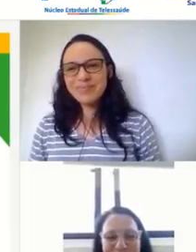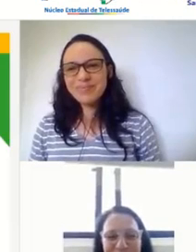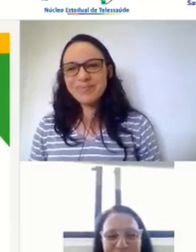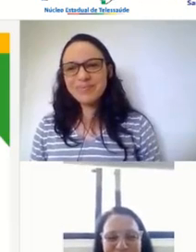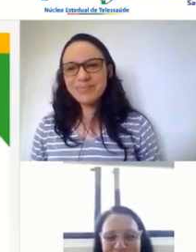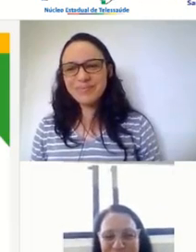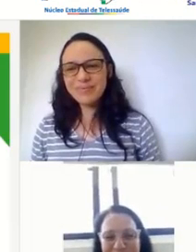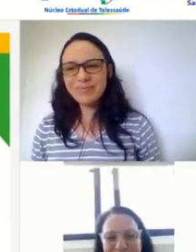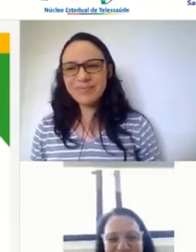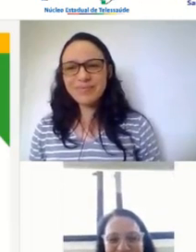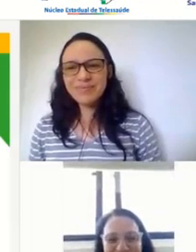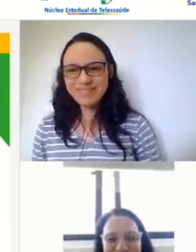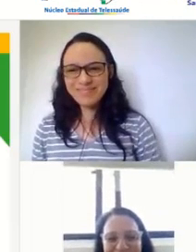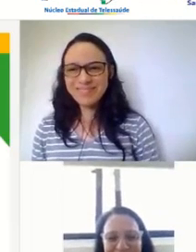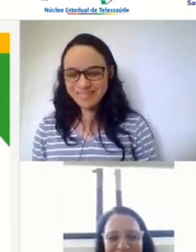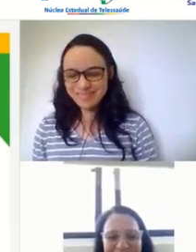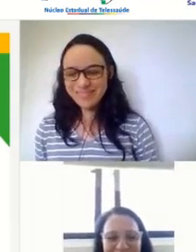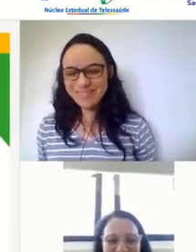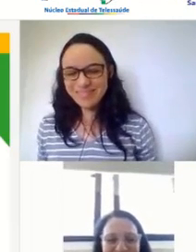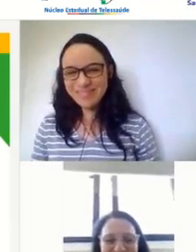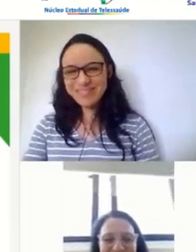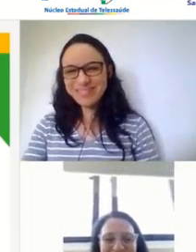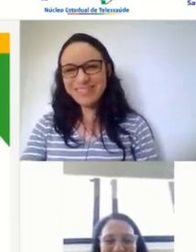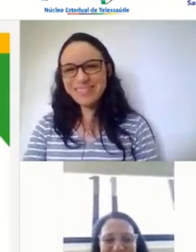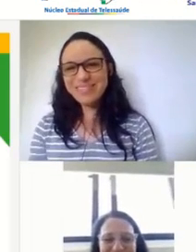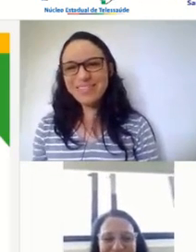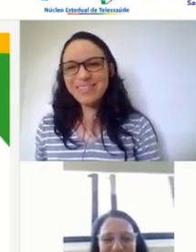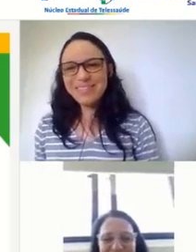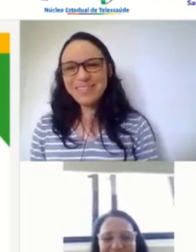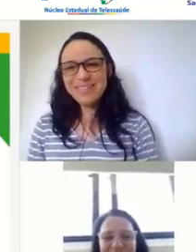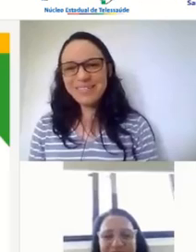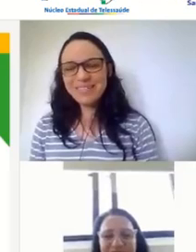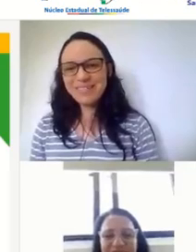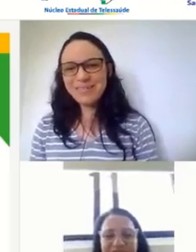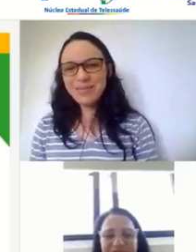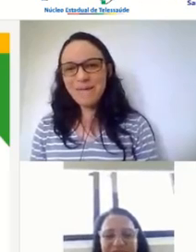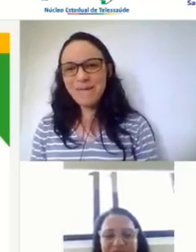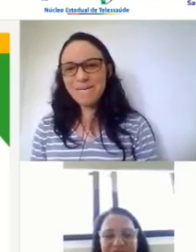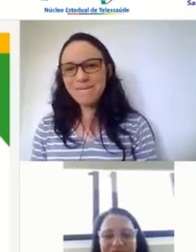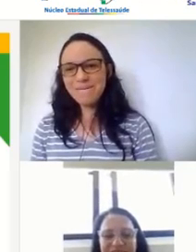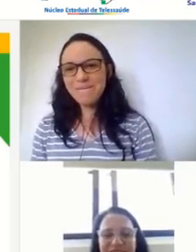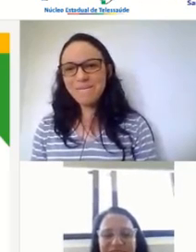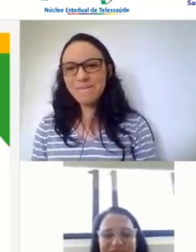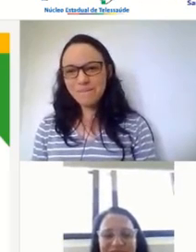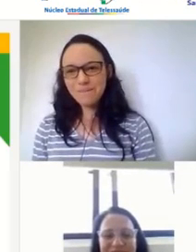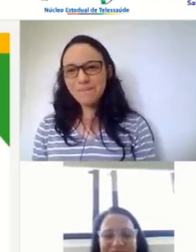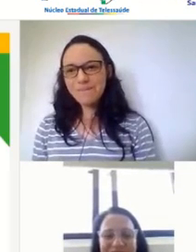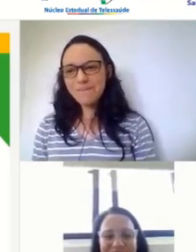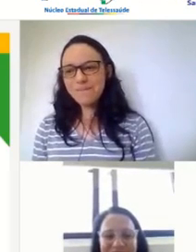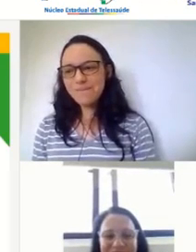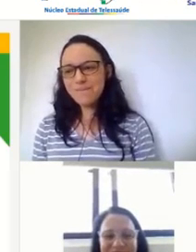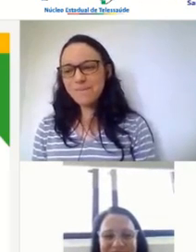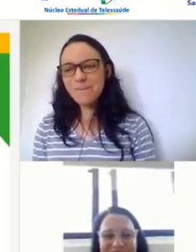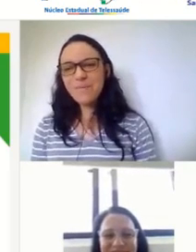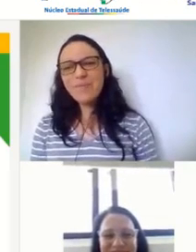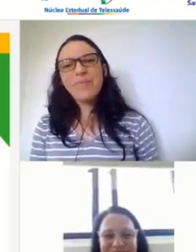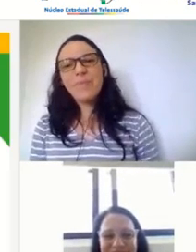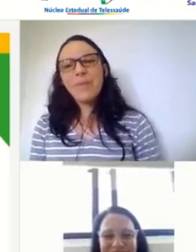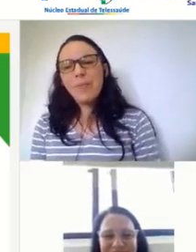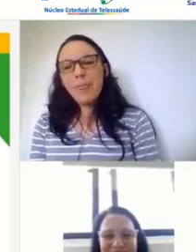a gratidão gratidão professora magali de mauricéia e